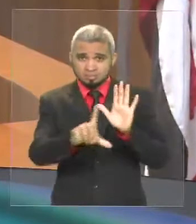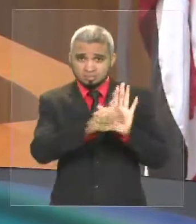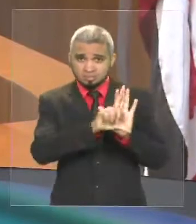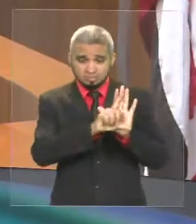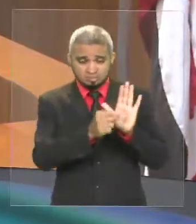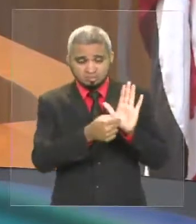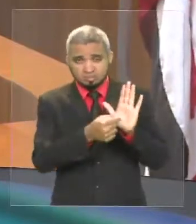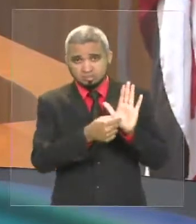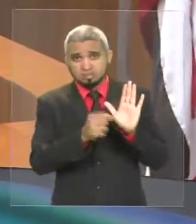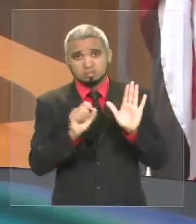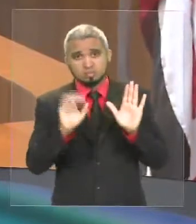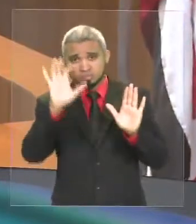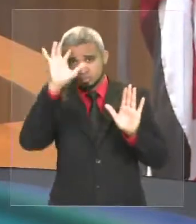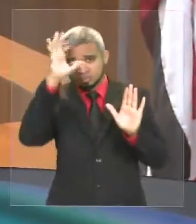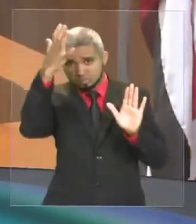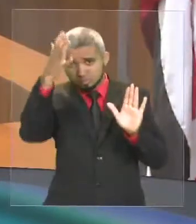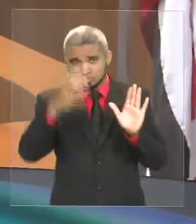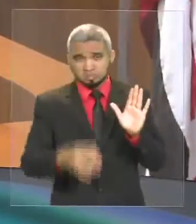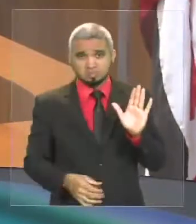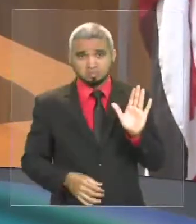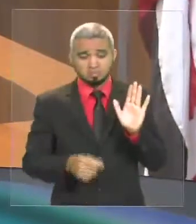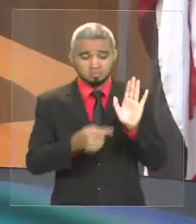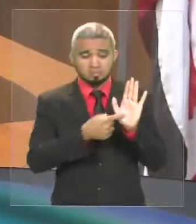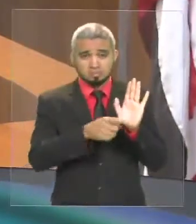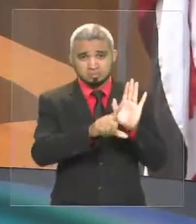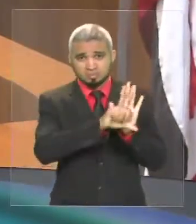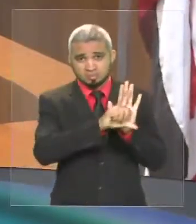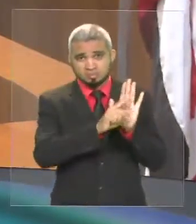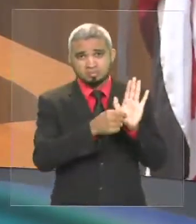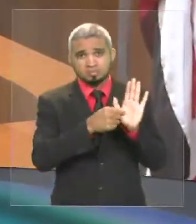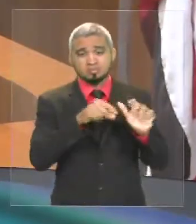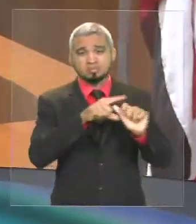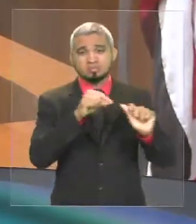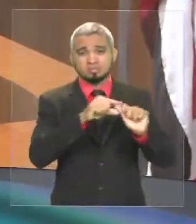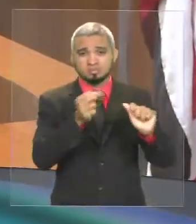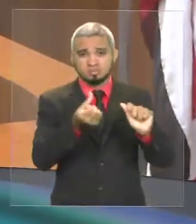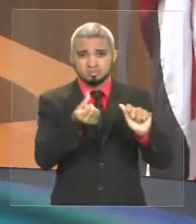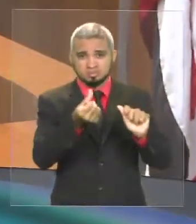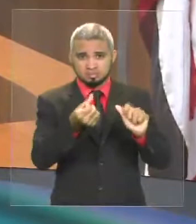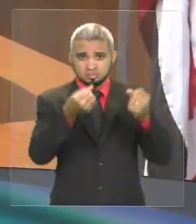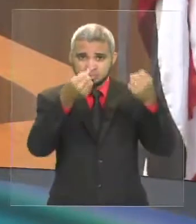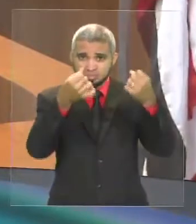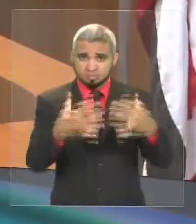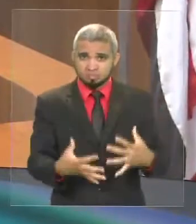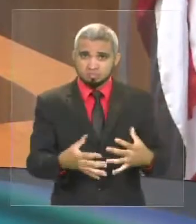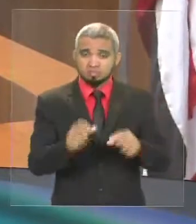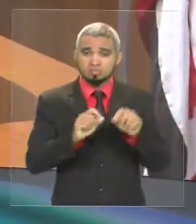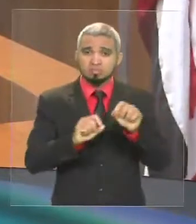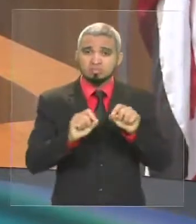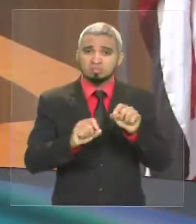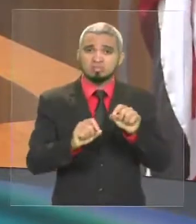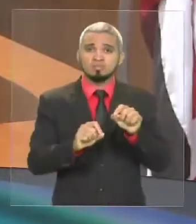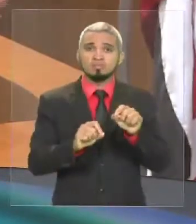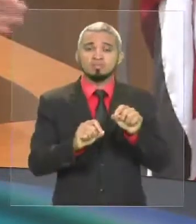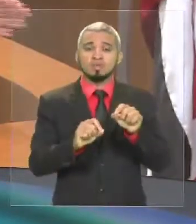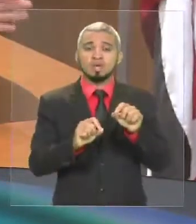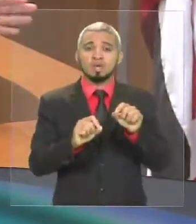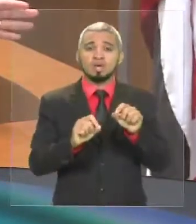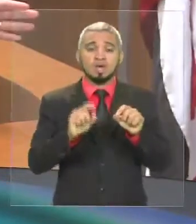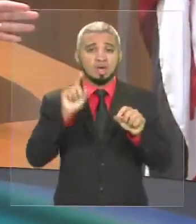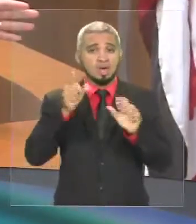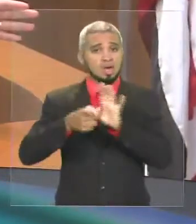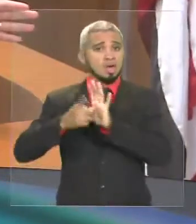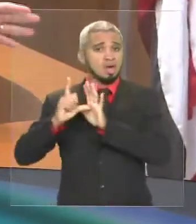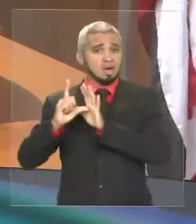o programa Mais Asfalto? Ela trata, no seu artigo 6º, tira a responsabilidade que antes era